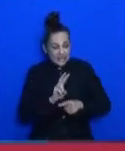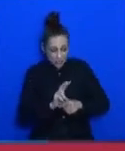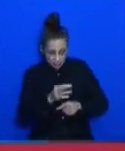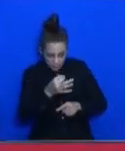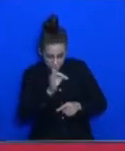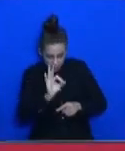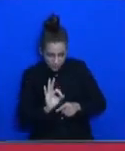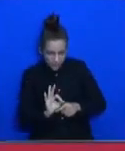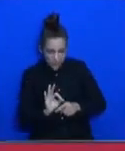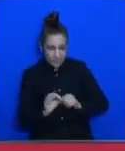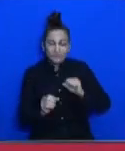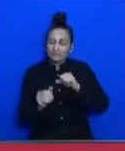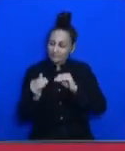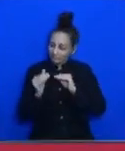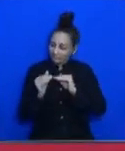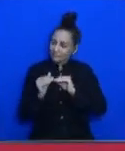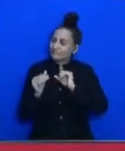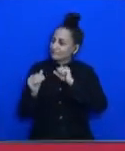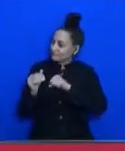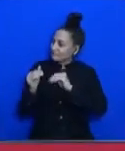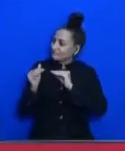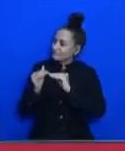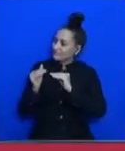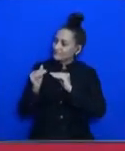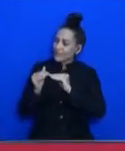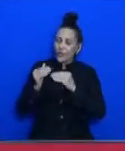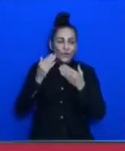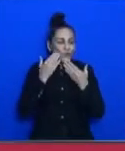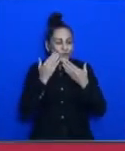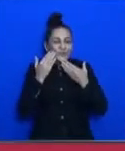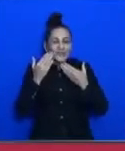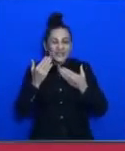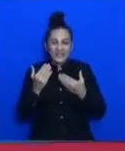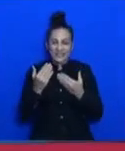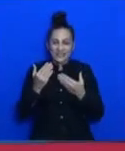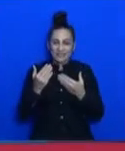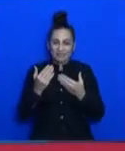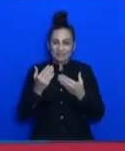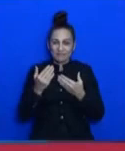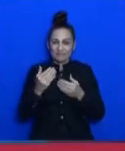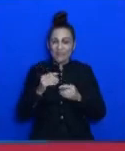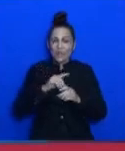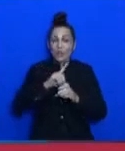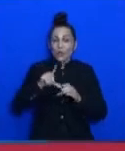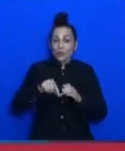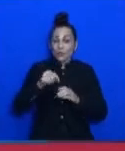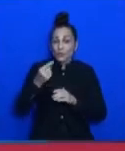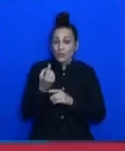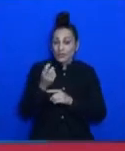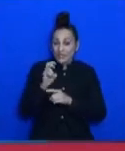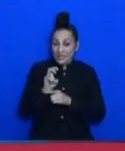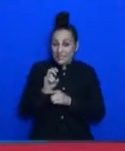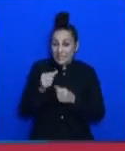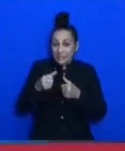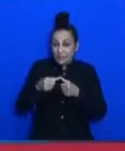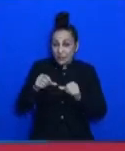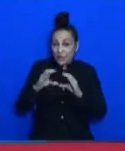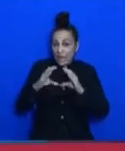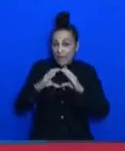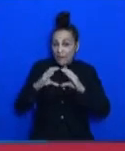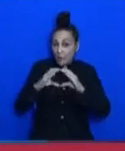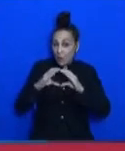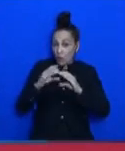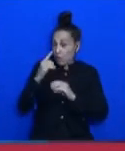auditoras confirmam? Sim, confirmo. Sim, confirmo. Obrigado. A dezena de número 15 ficou ali, né?